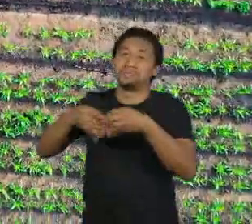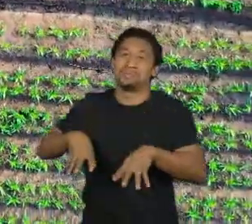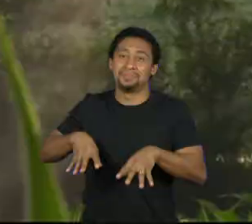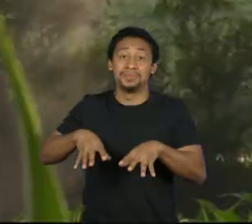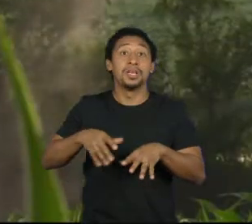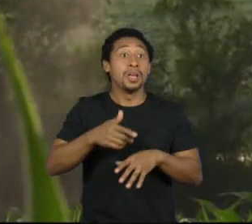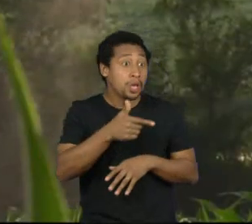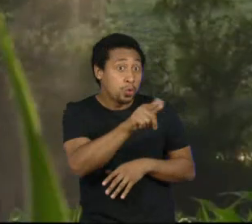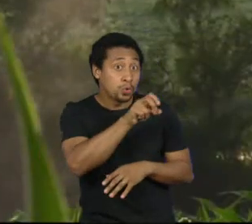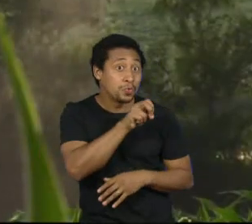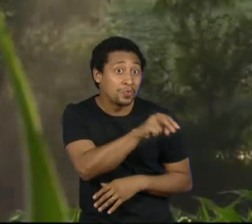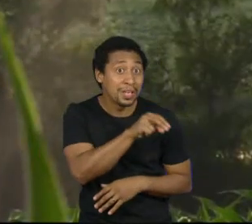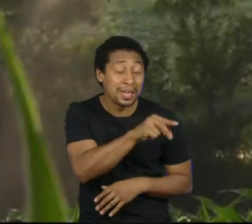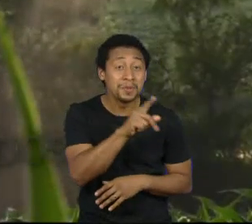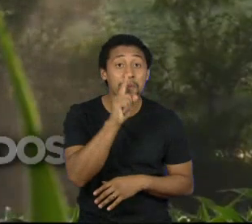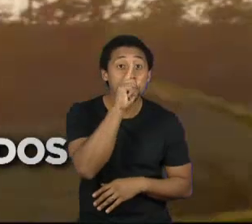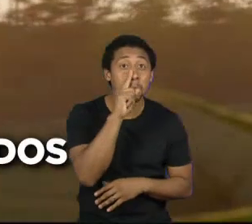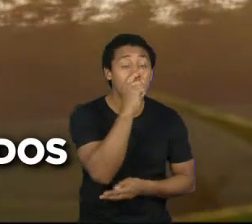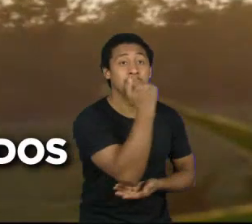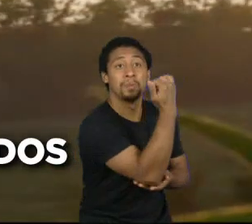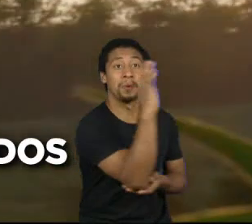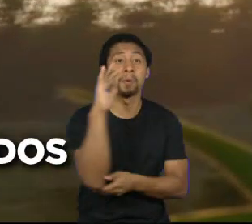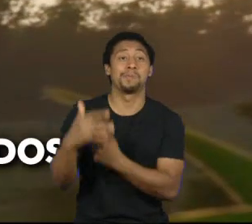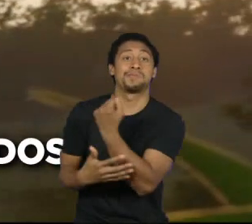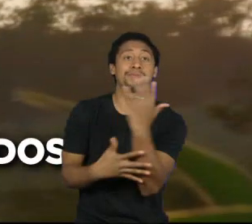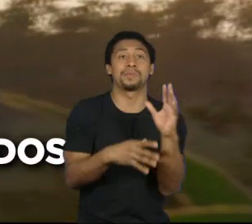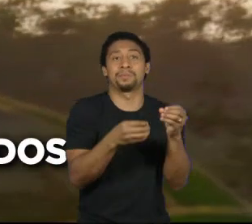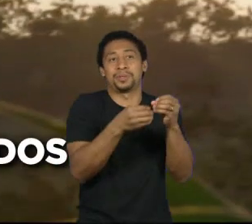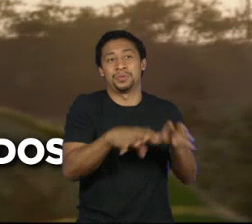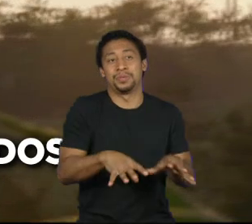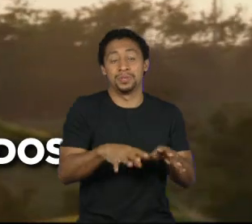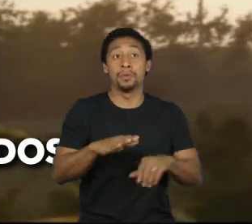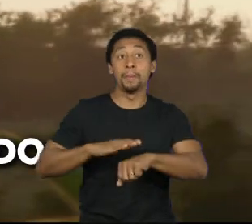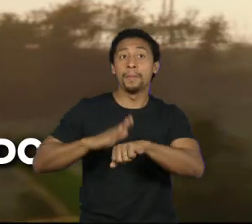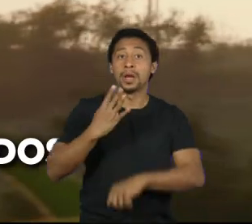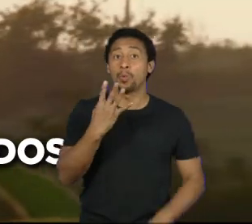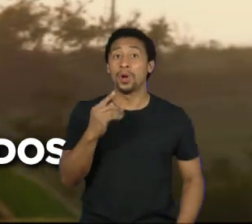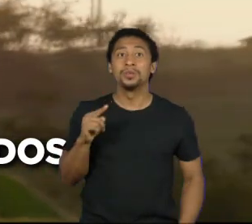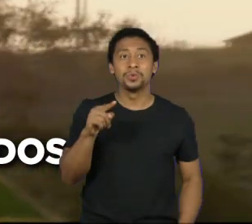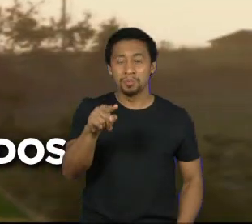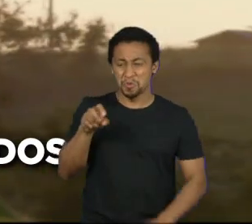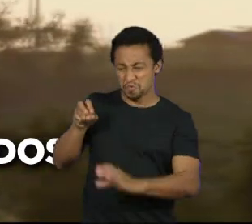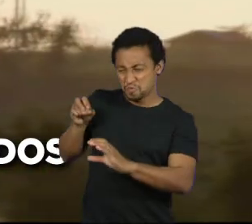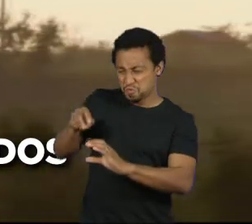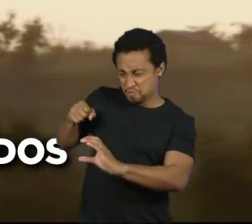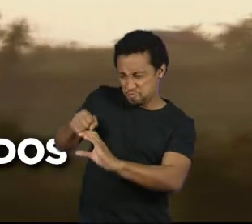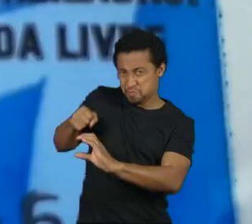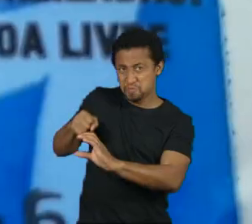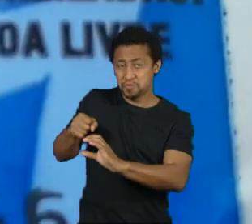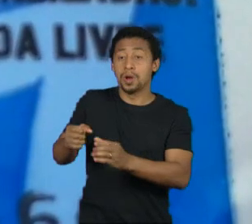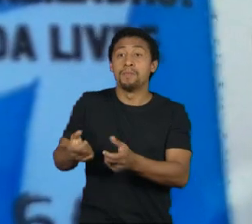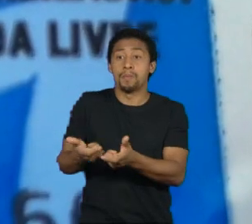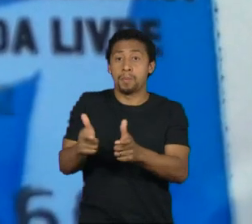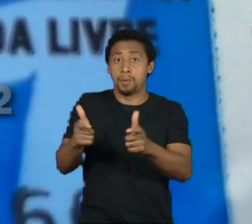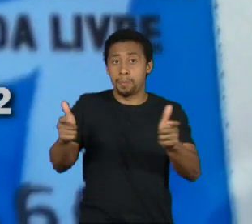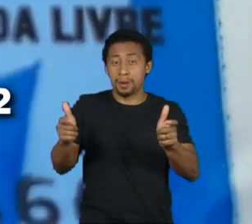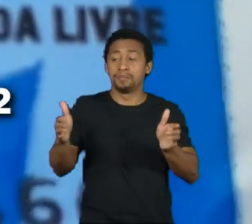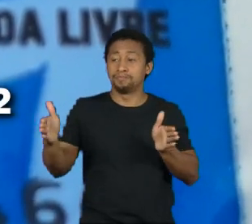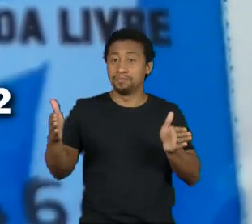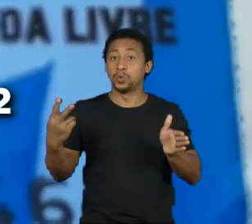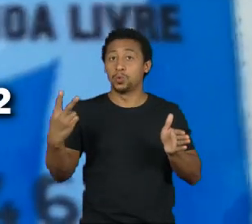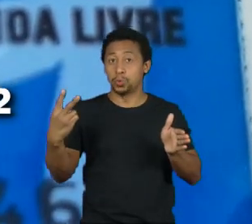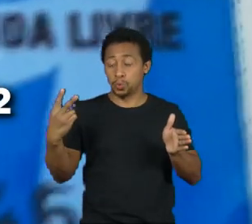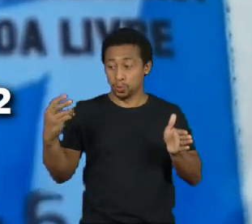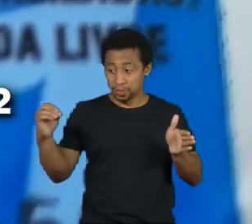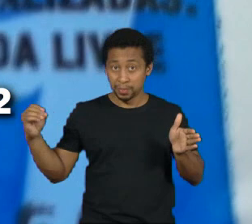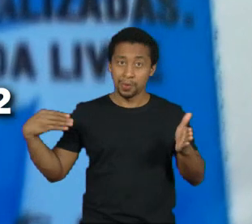meio ambiente. Foram mais de 4.000 novos pesticidas de 2000 para cá. Em março de